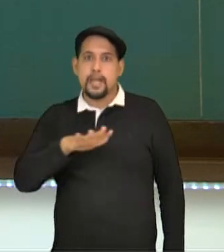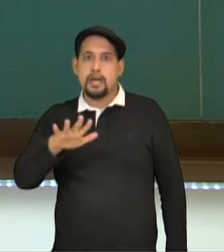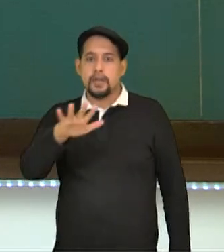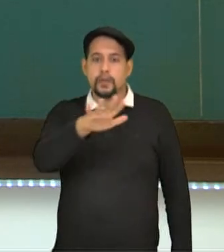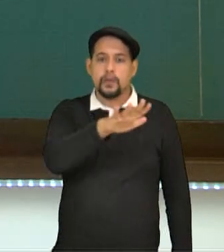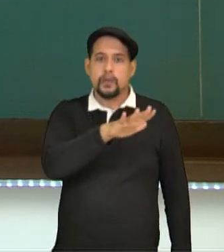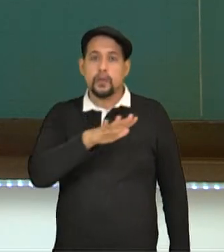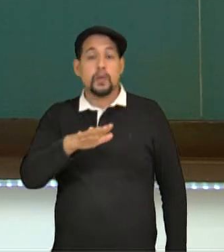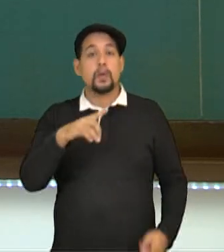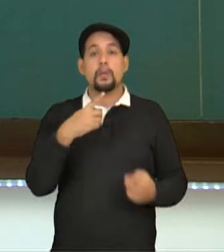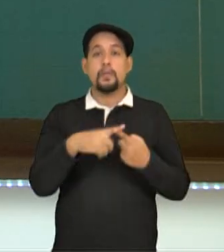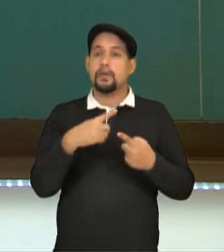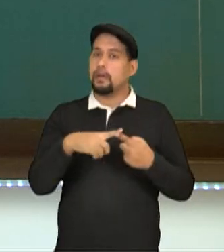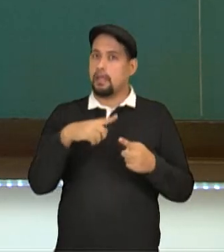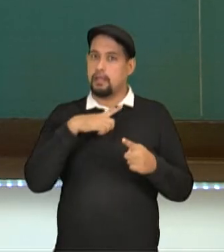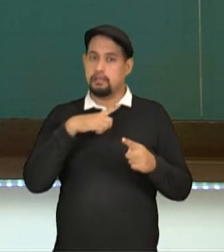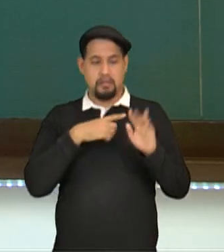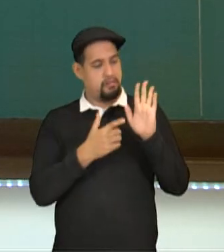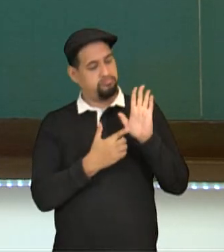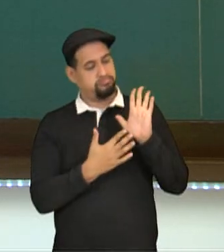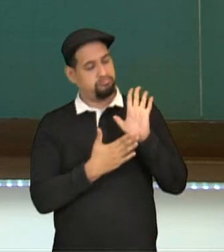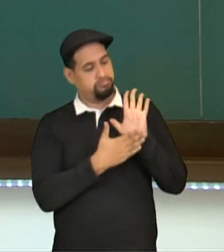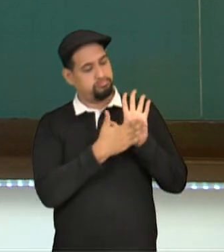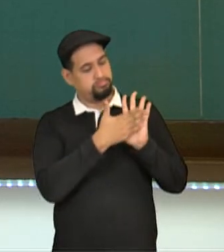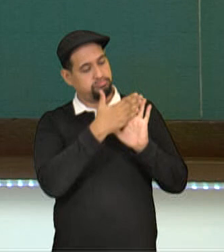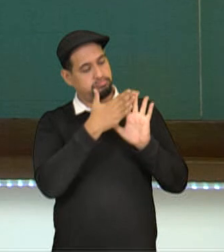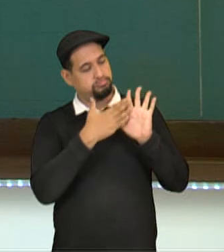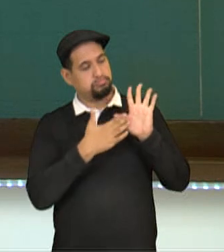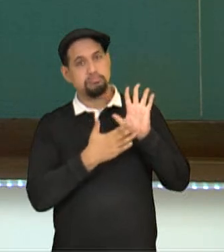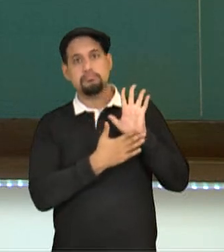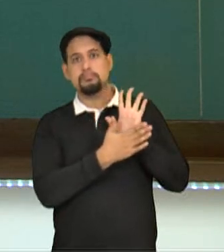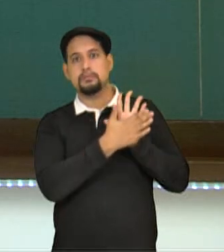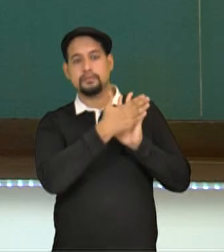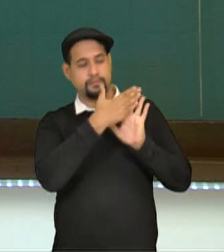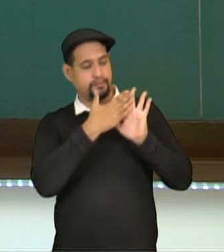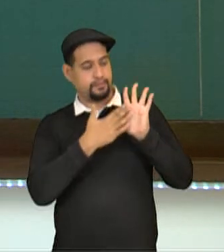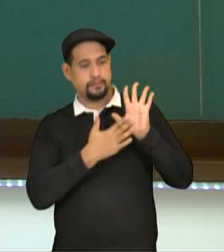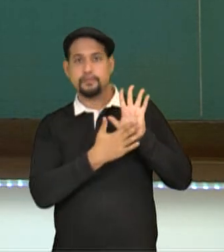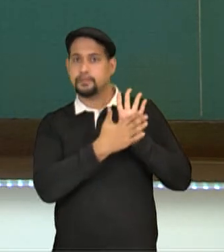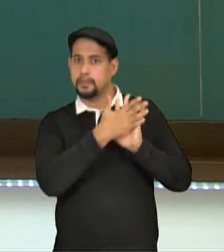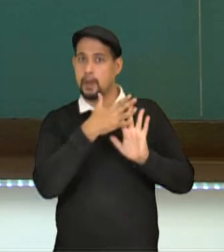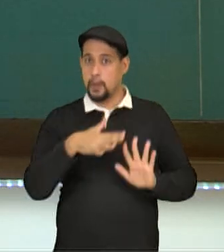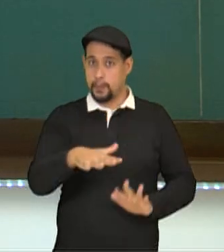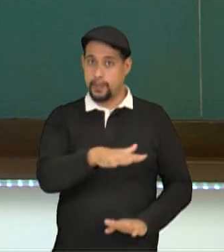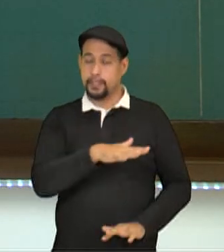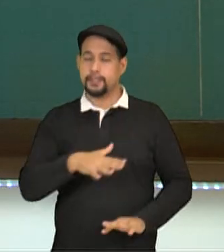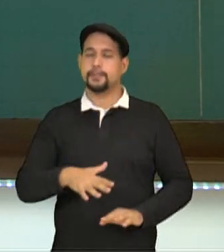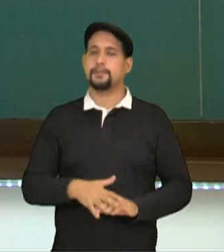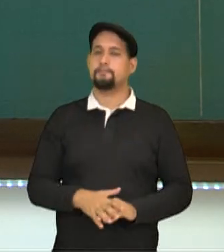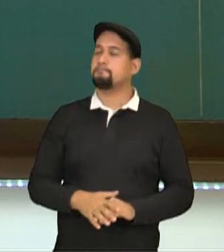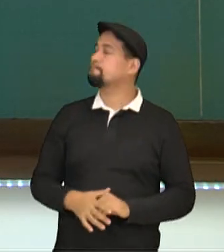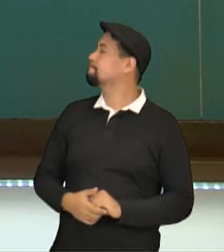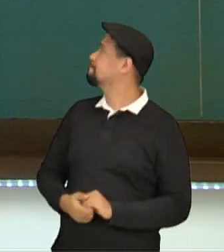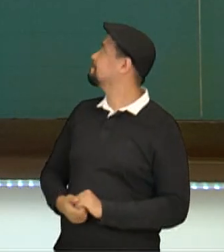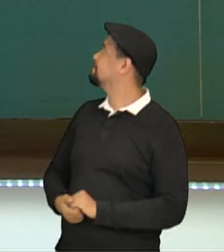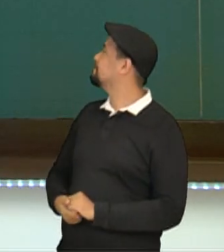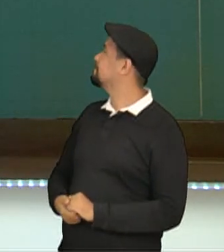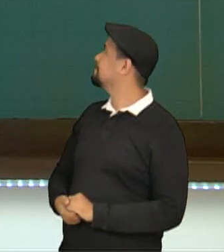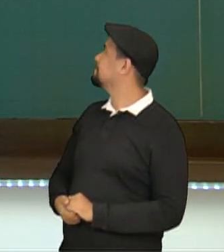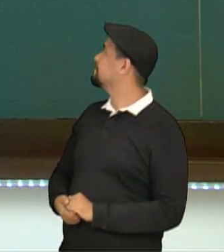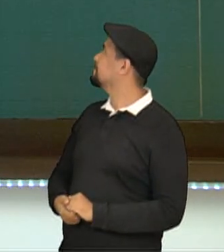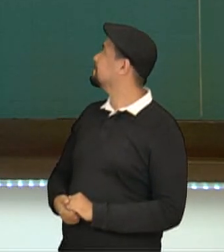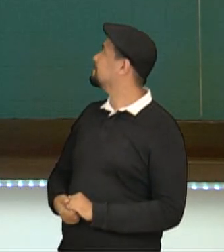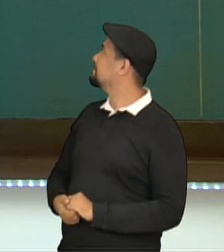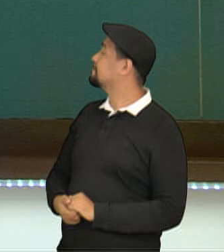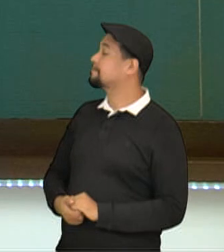tem uma superfície, né, que a gente considera como se fosse um plano, é a ideia de plano. E a corda do berimbau aqui,